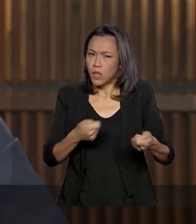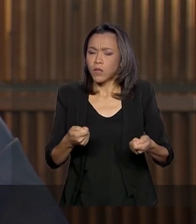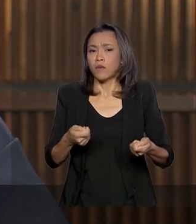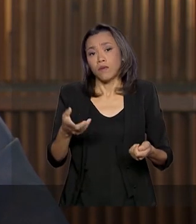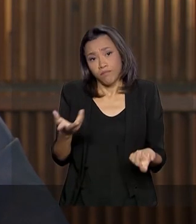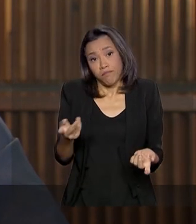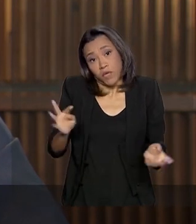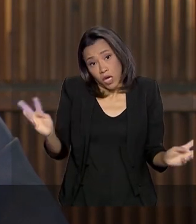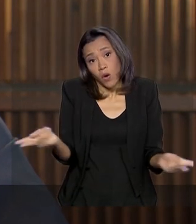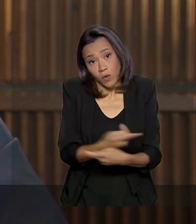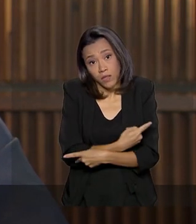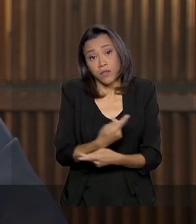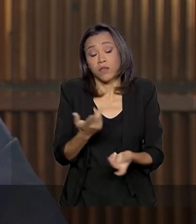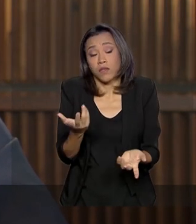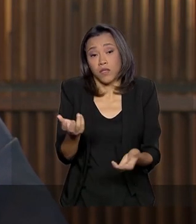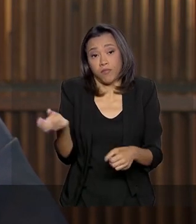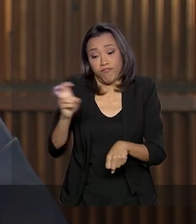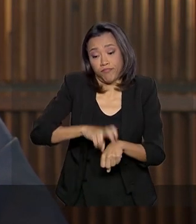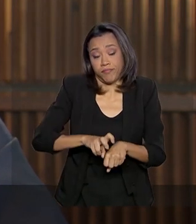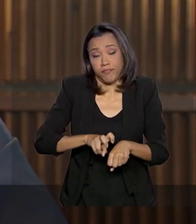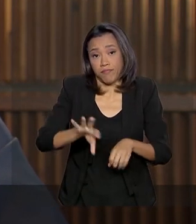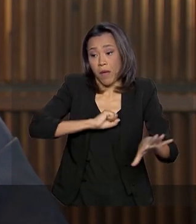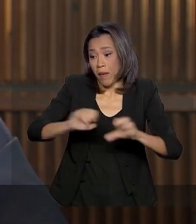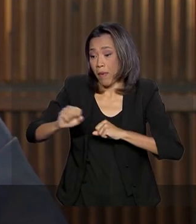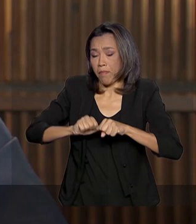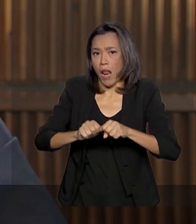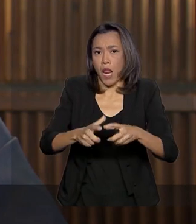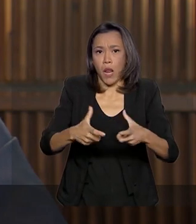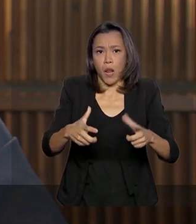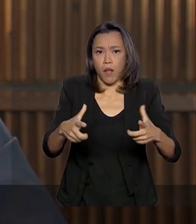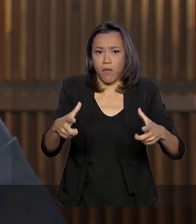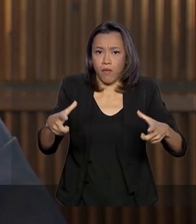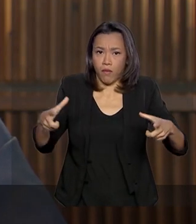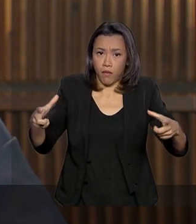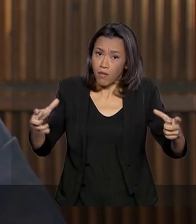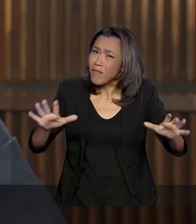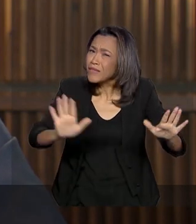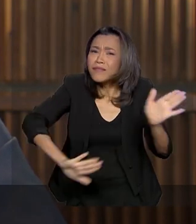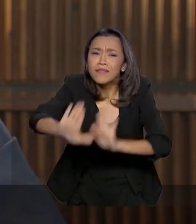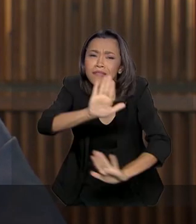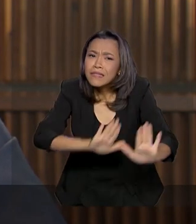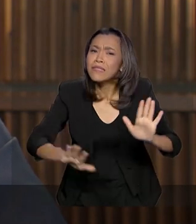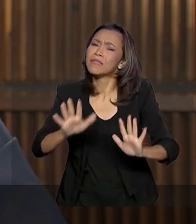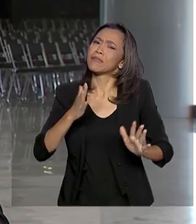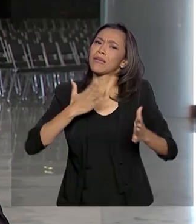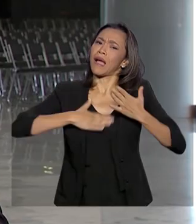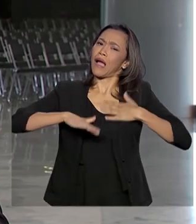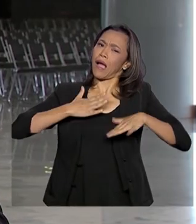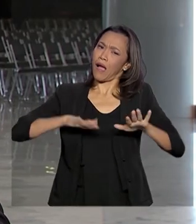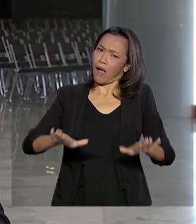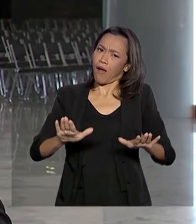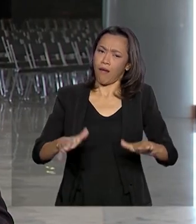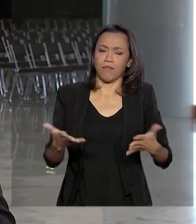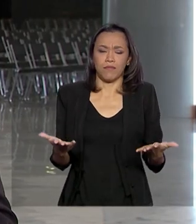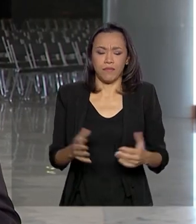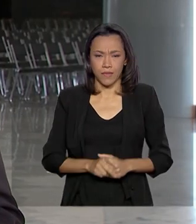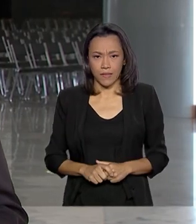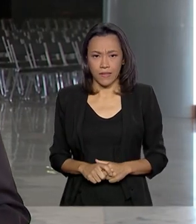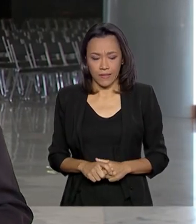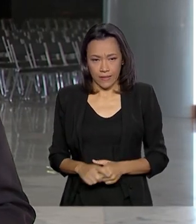inclusive que o número de infectados aumente nos próximos dias sem no entanto ser motivo de qualquer pânico